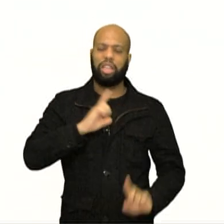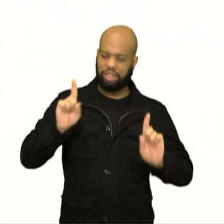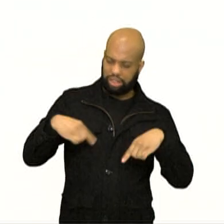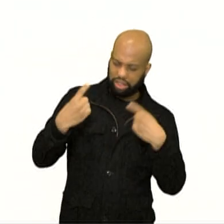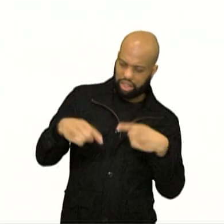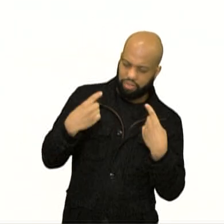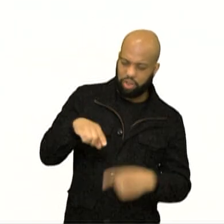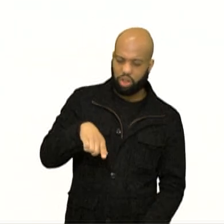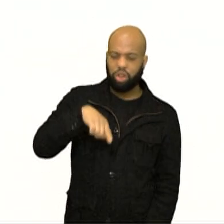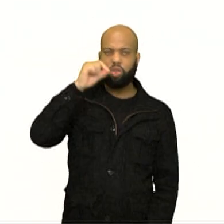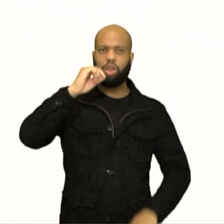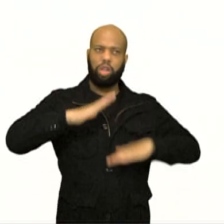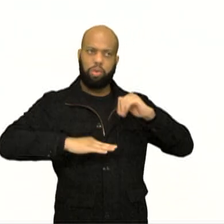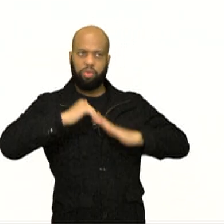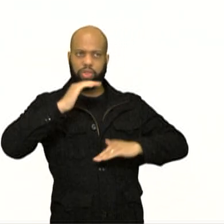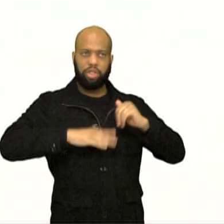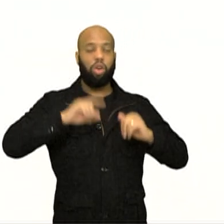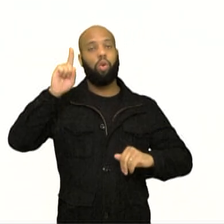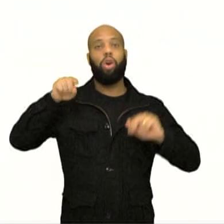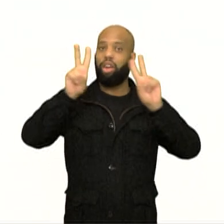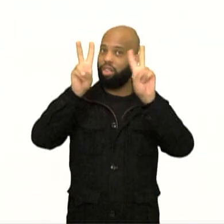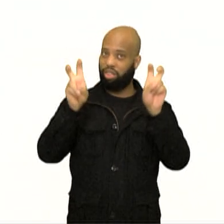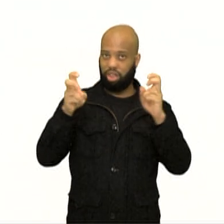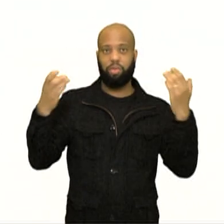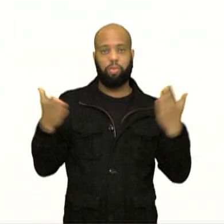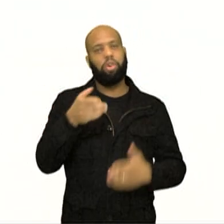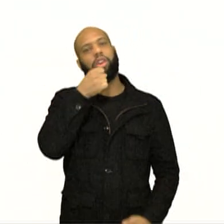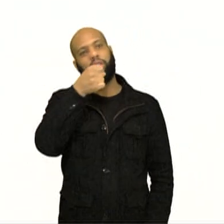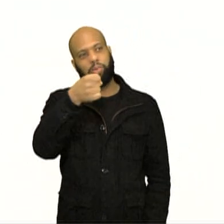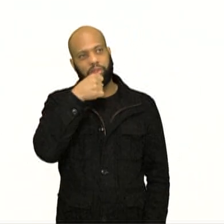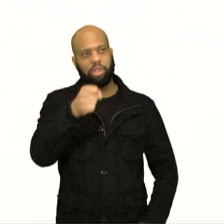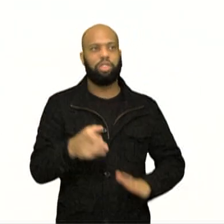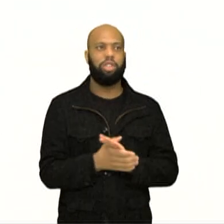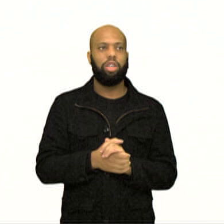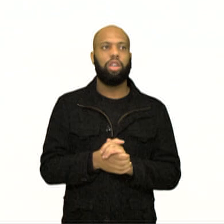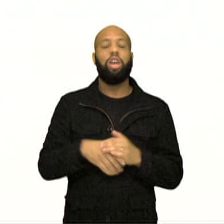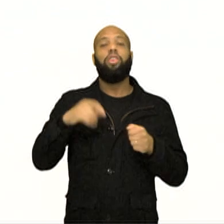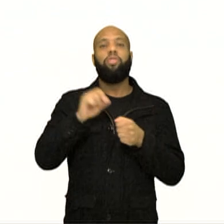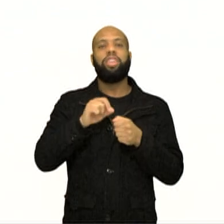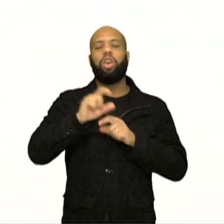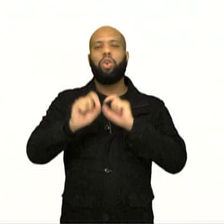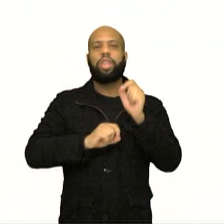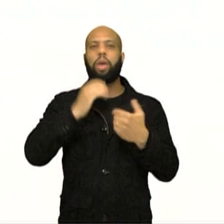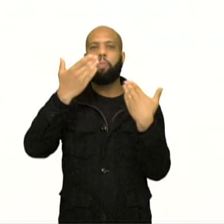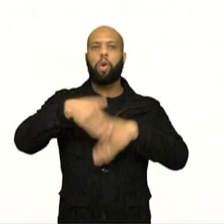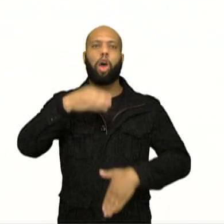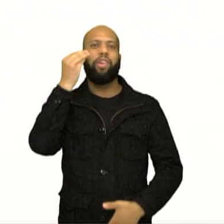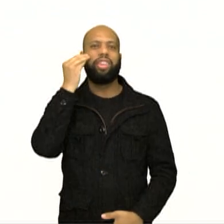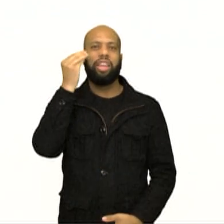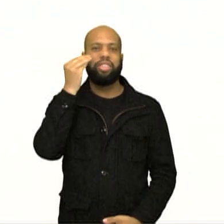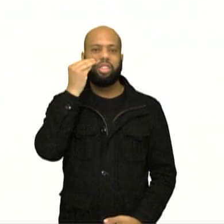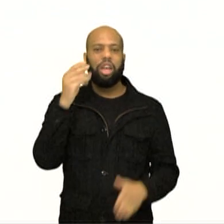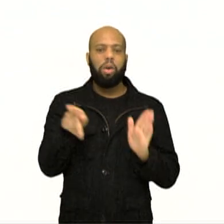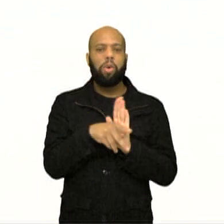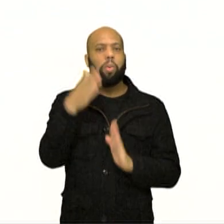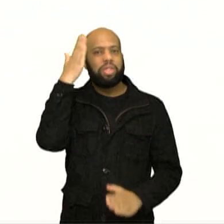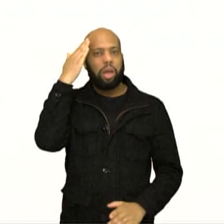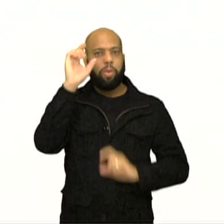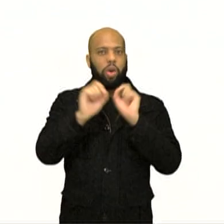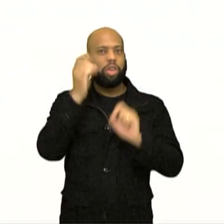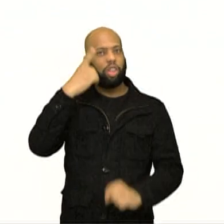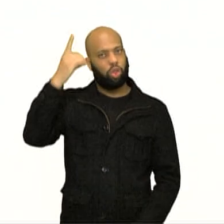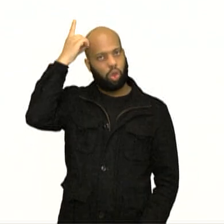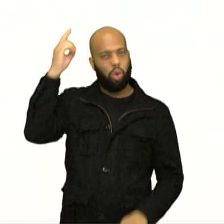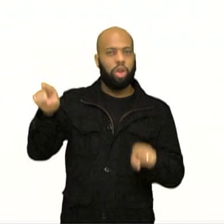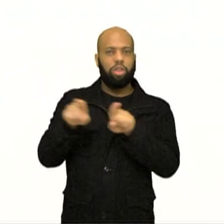escolher a profissão. Este é o título da nossa reportagem. Fazer testes vocacionais, visitar empresas e ler sobre